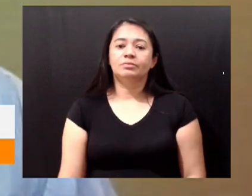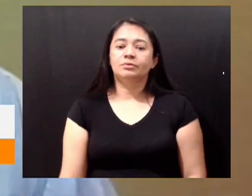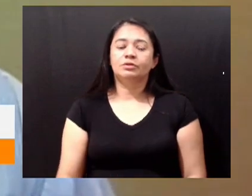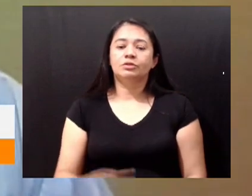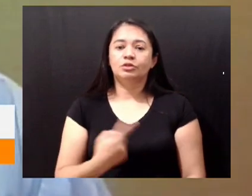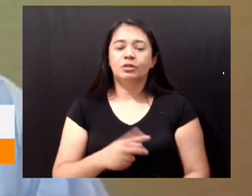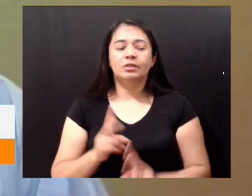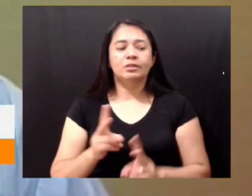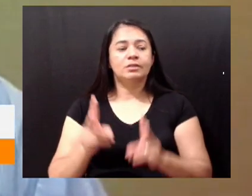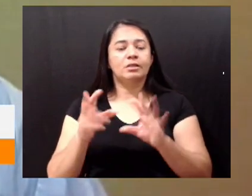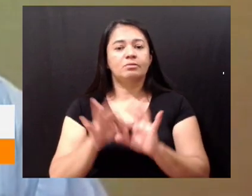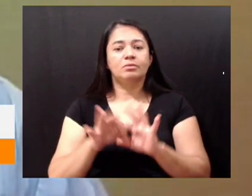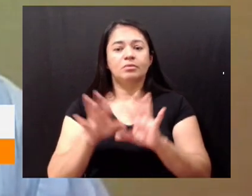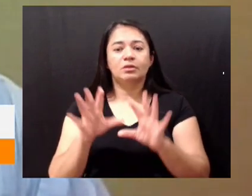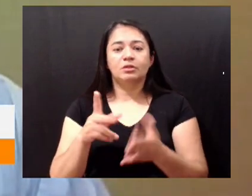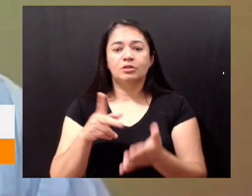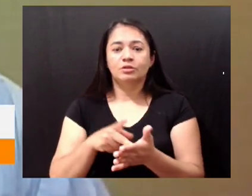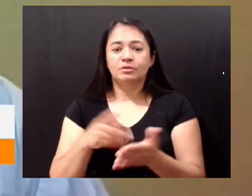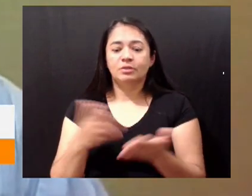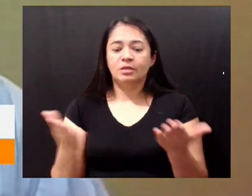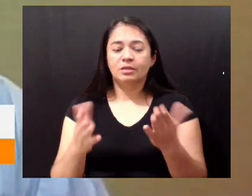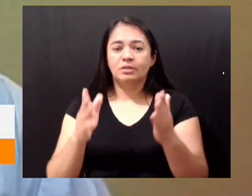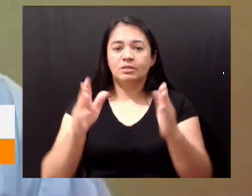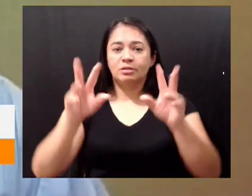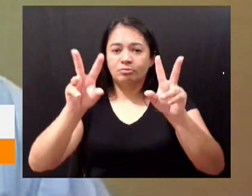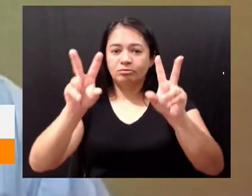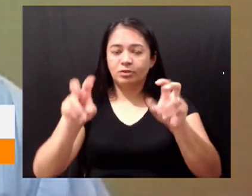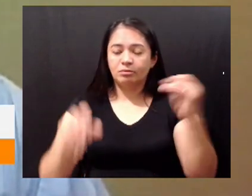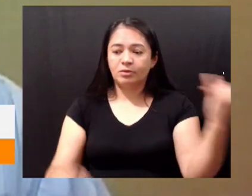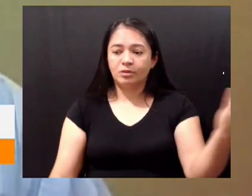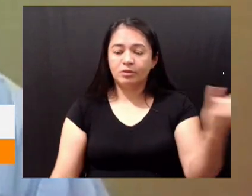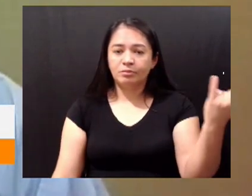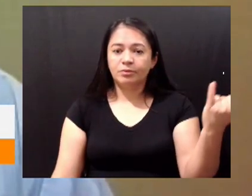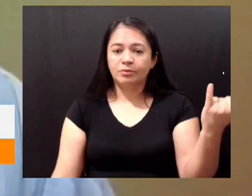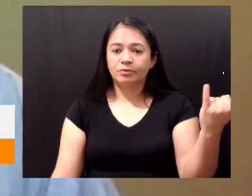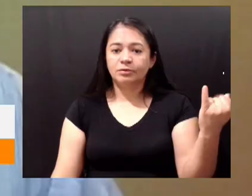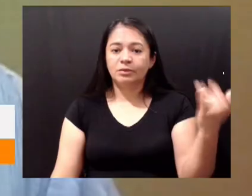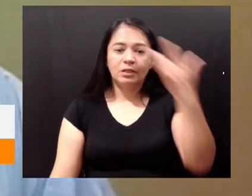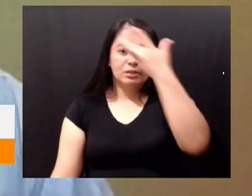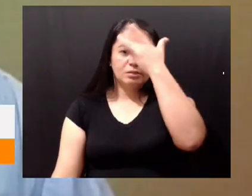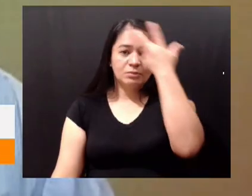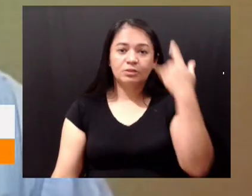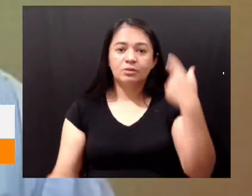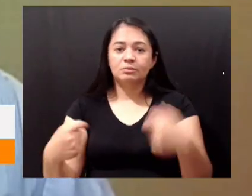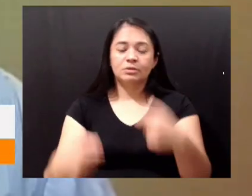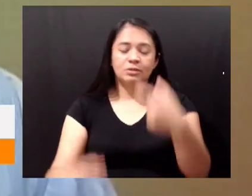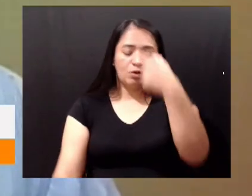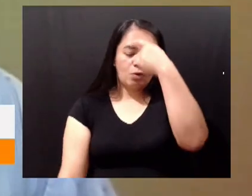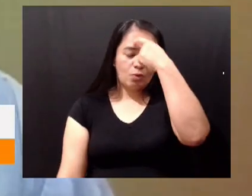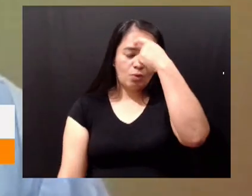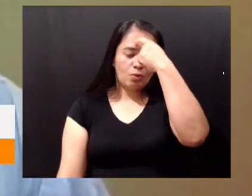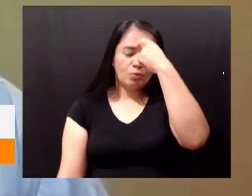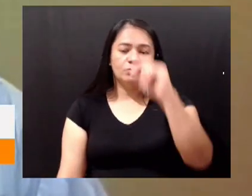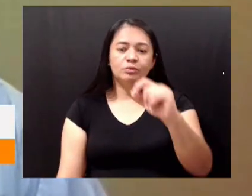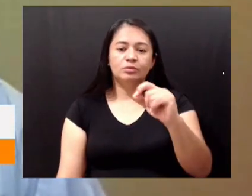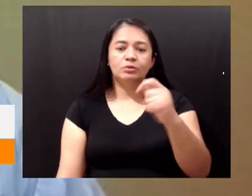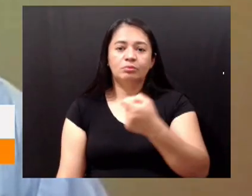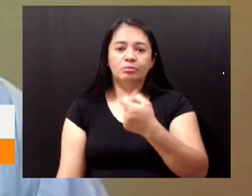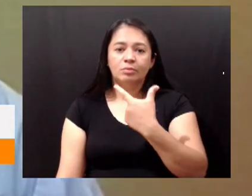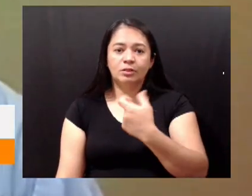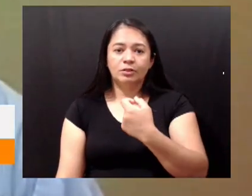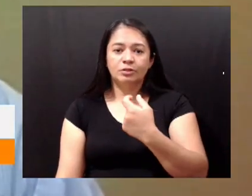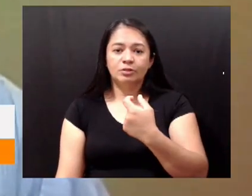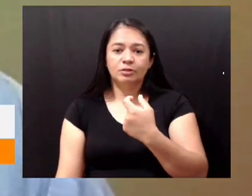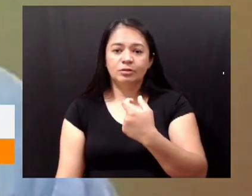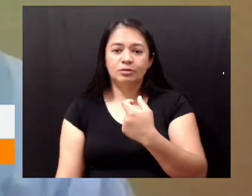e, de fato, esse é um tema muito importante. As pessoas têm que ter consciência de que o medicamento não é nada